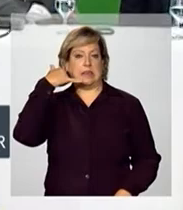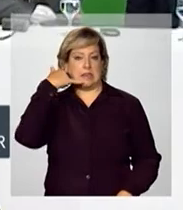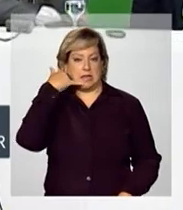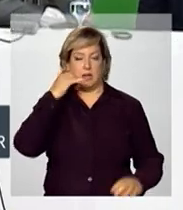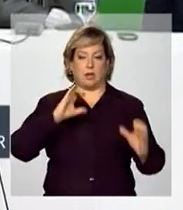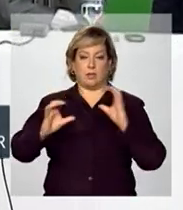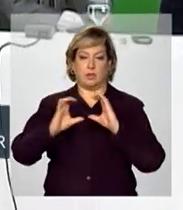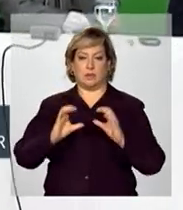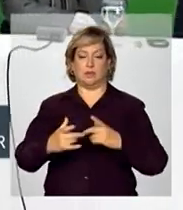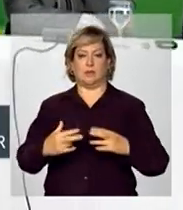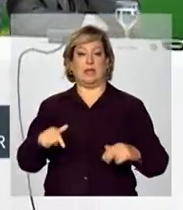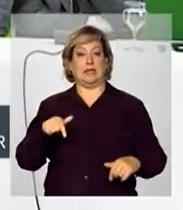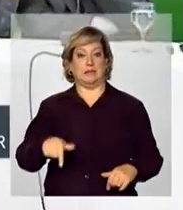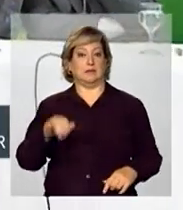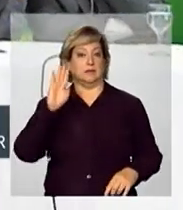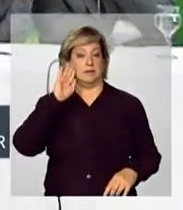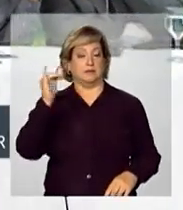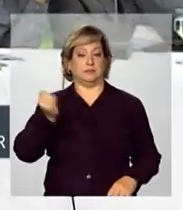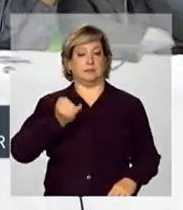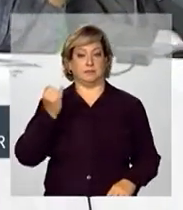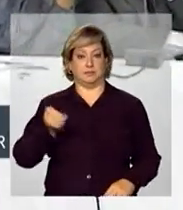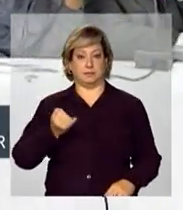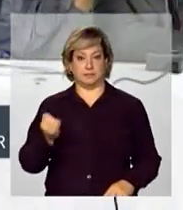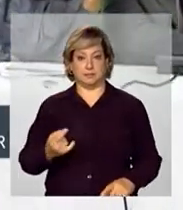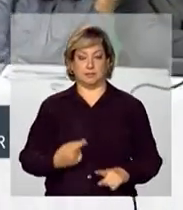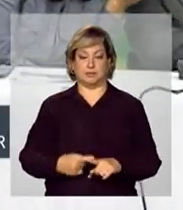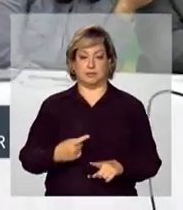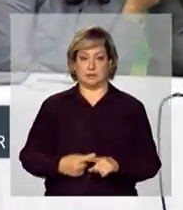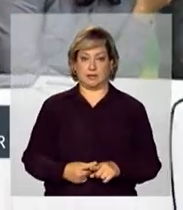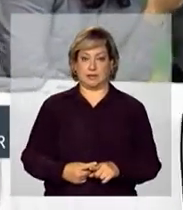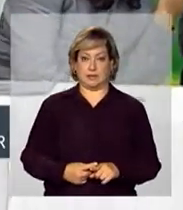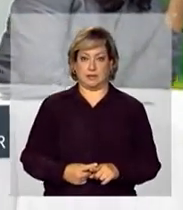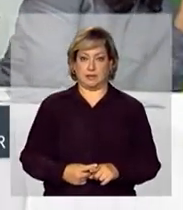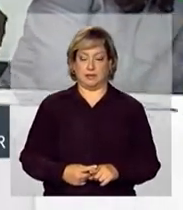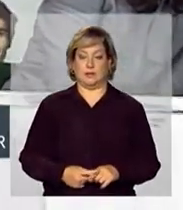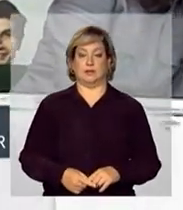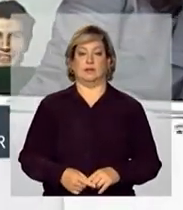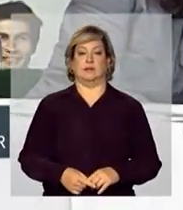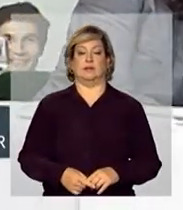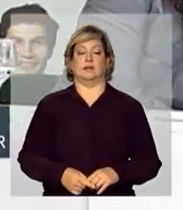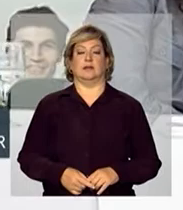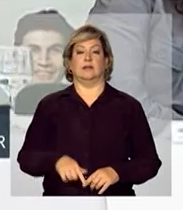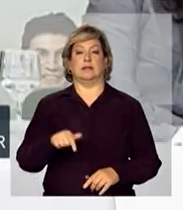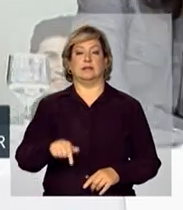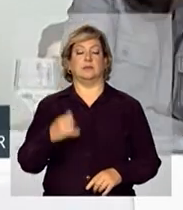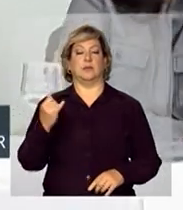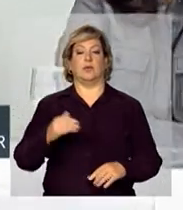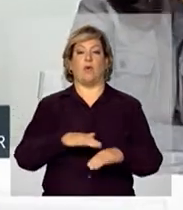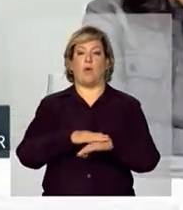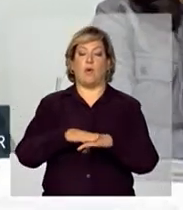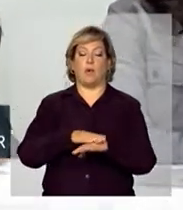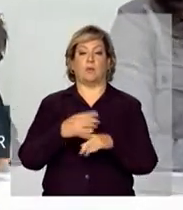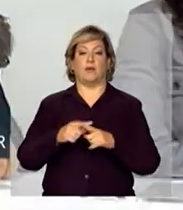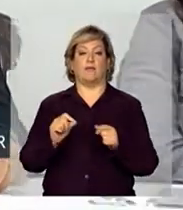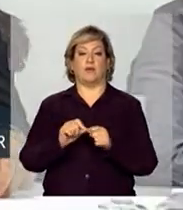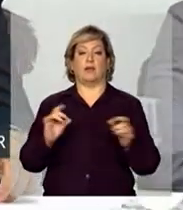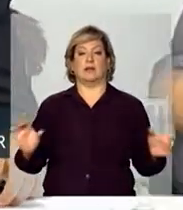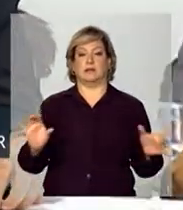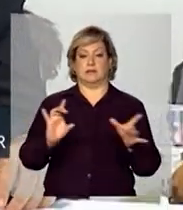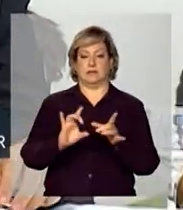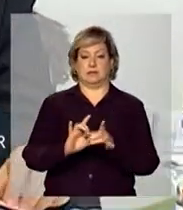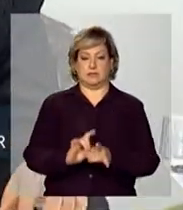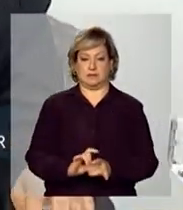esse debate é fundamental primeiro porque nós estamos fazendo de forma integrada